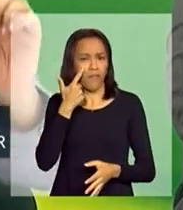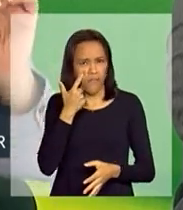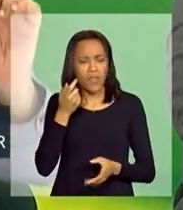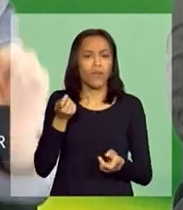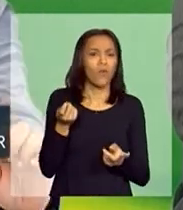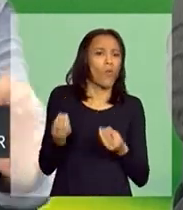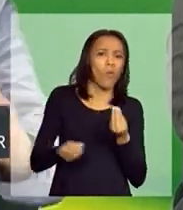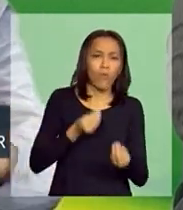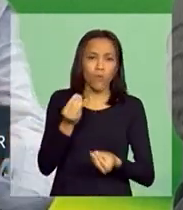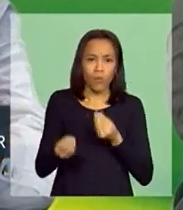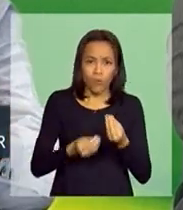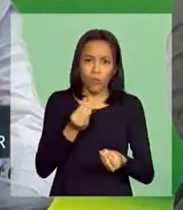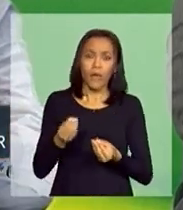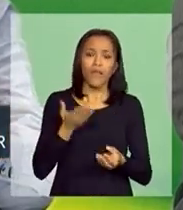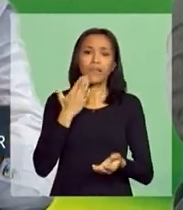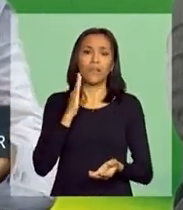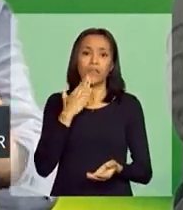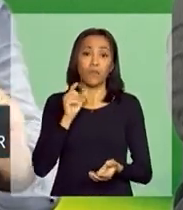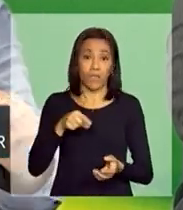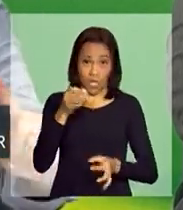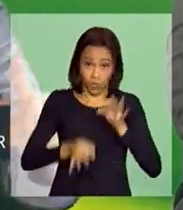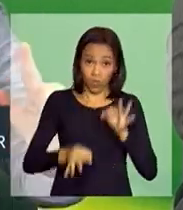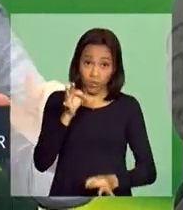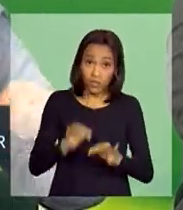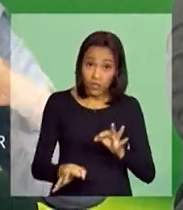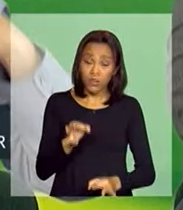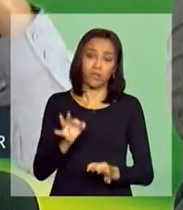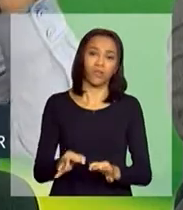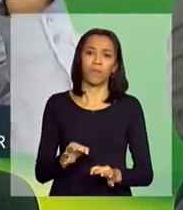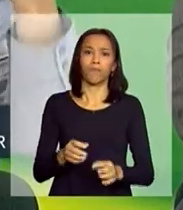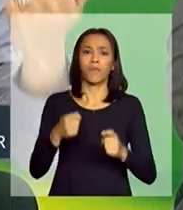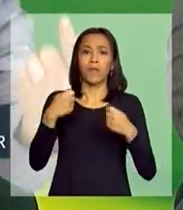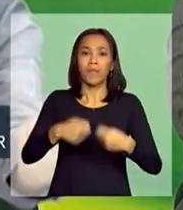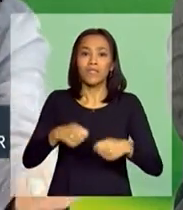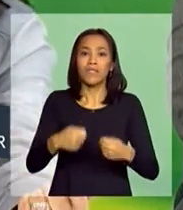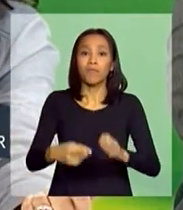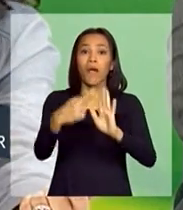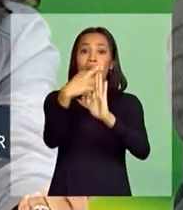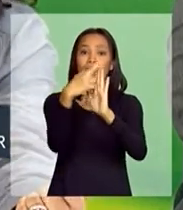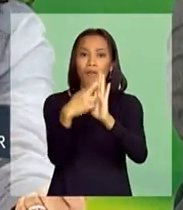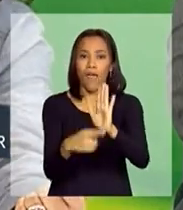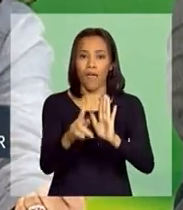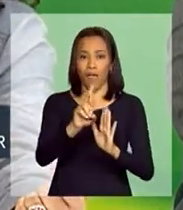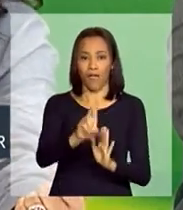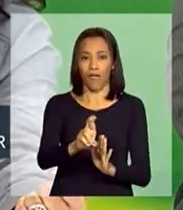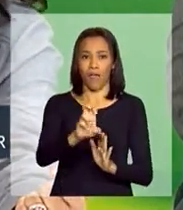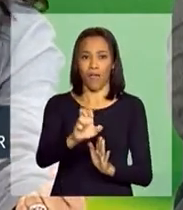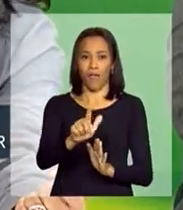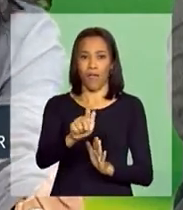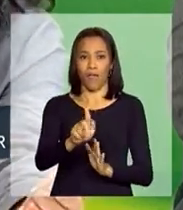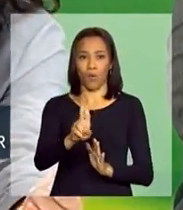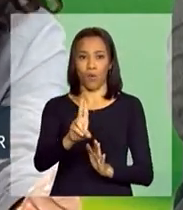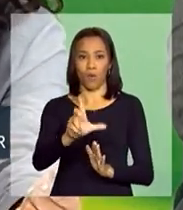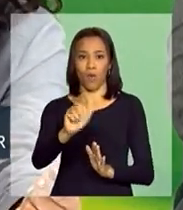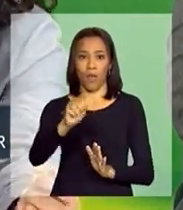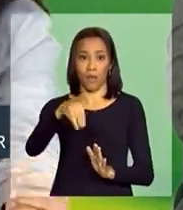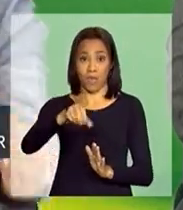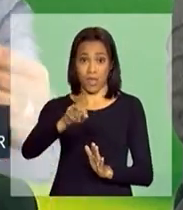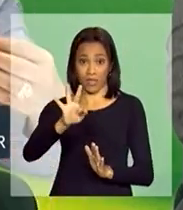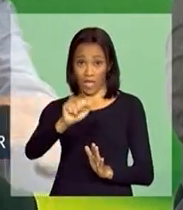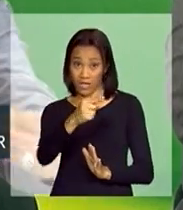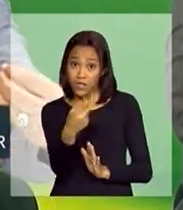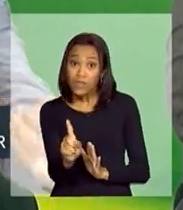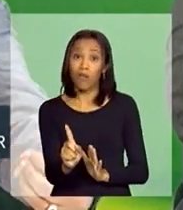a decisão judicial entendeu que haveria necessidade de regulamentação e não de interpretação